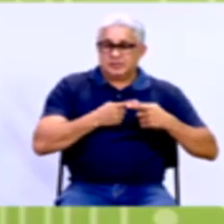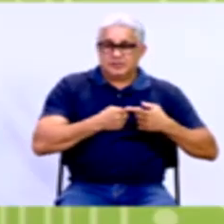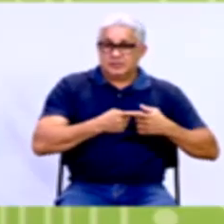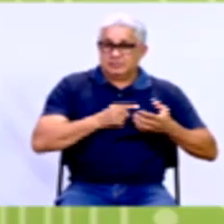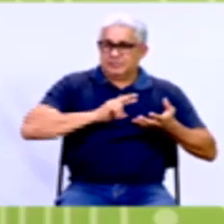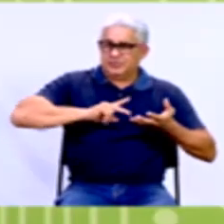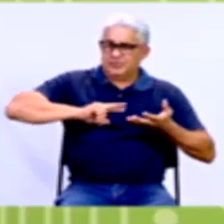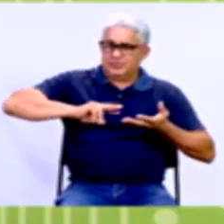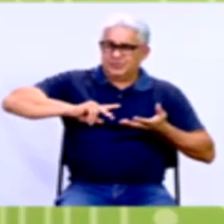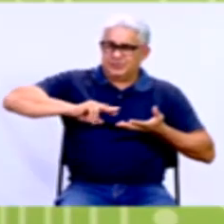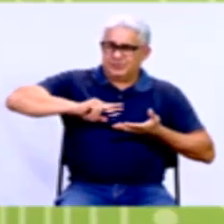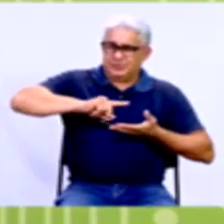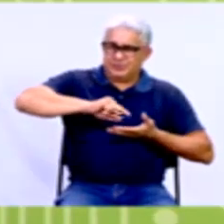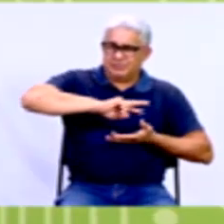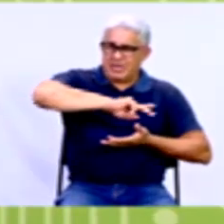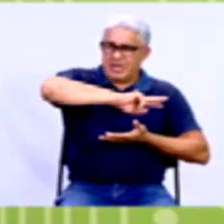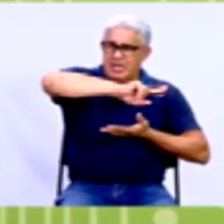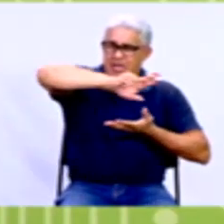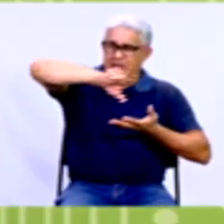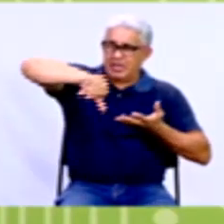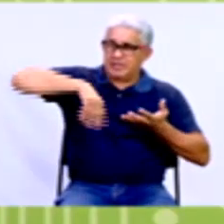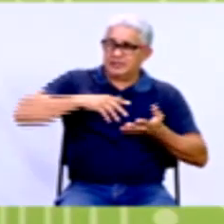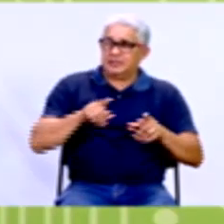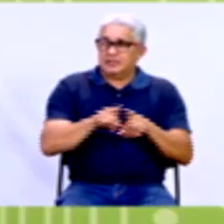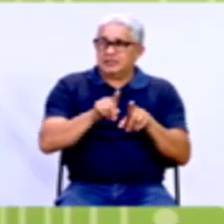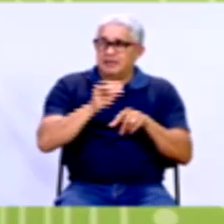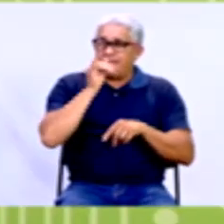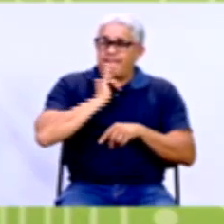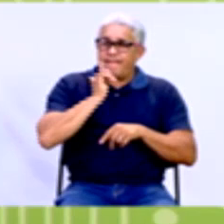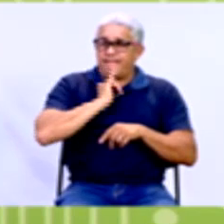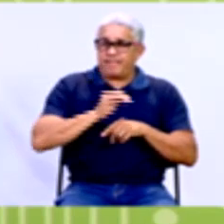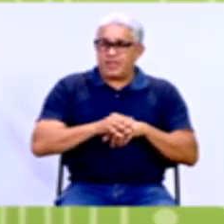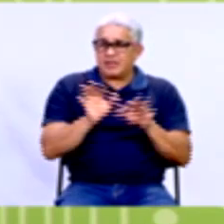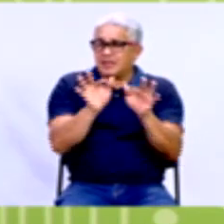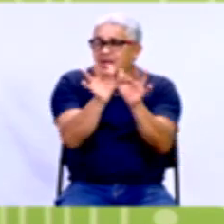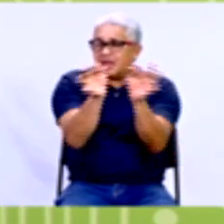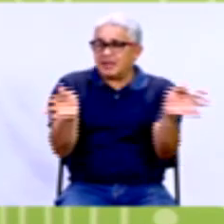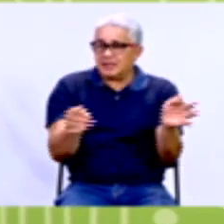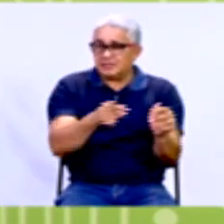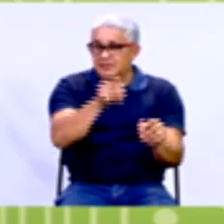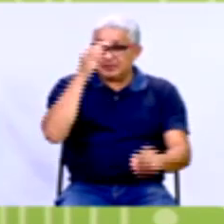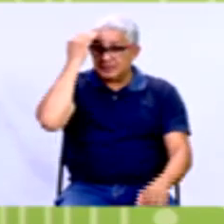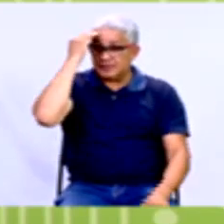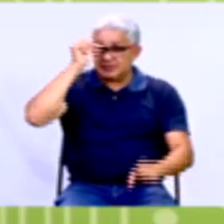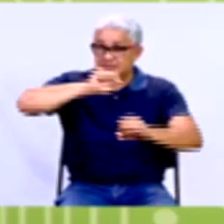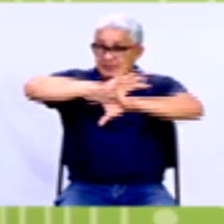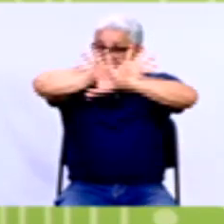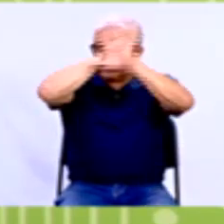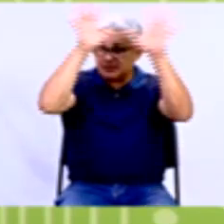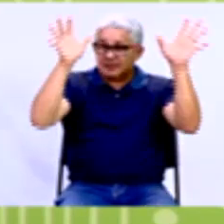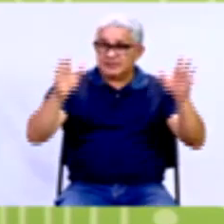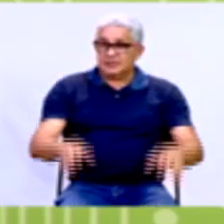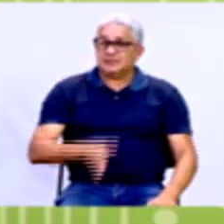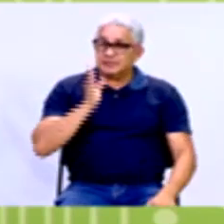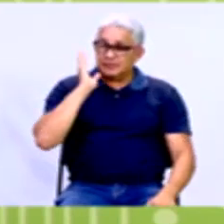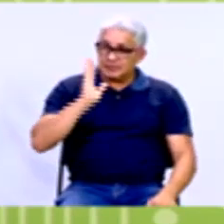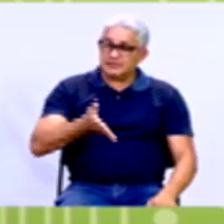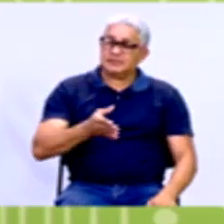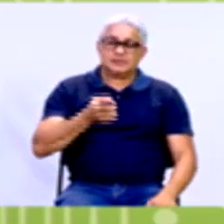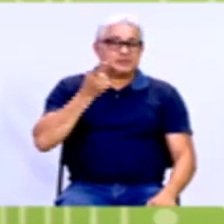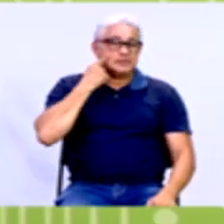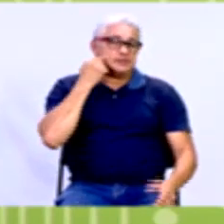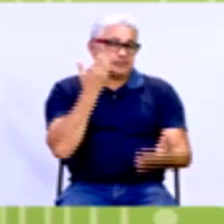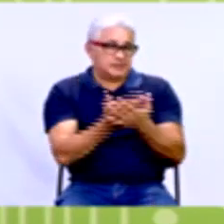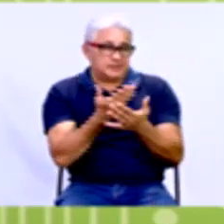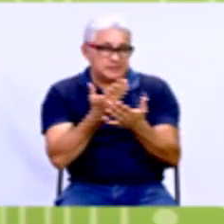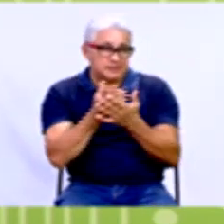gente fazer o cálculo disso. Então, a gente coloca aqui uns exemplos um pouco mais simples para vocês. Mas para vocês já verem